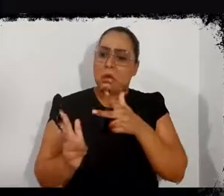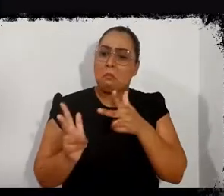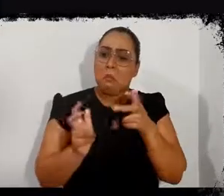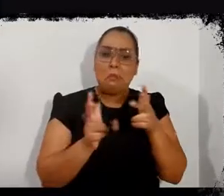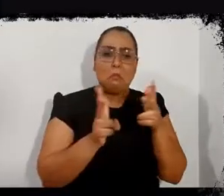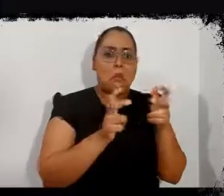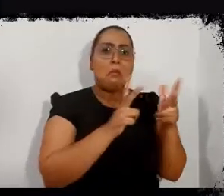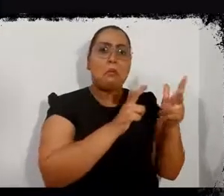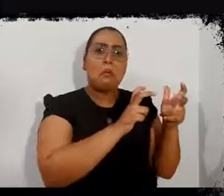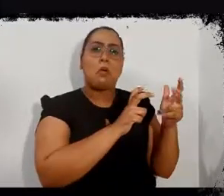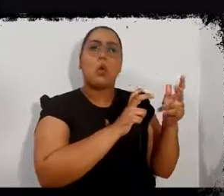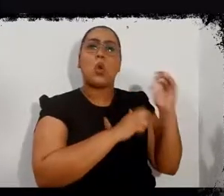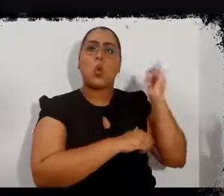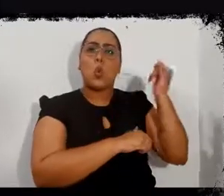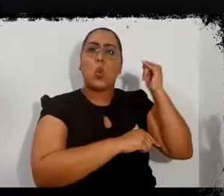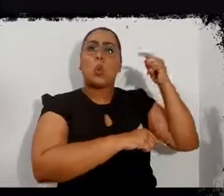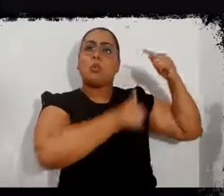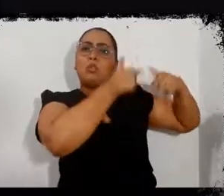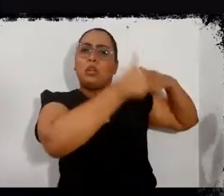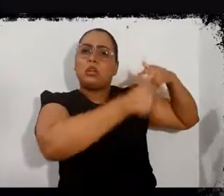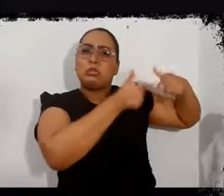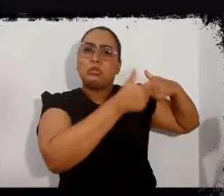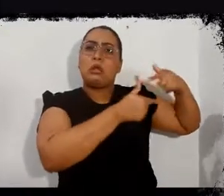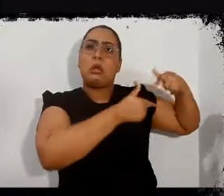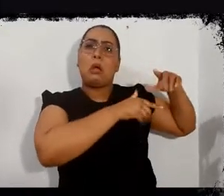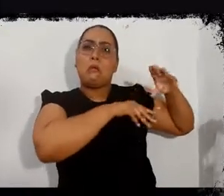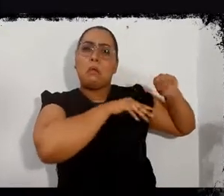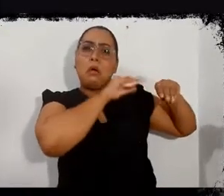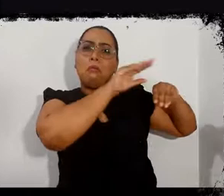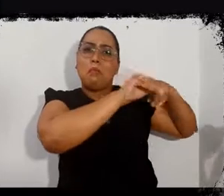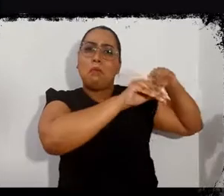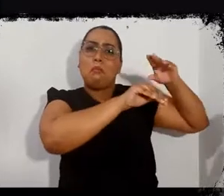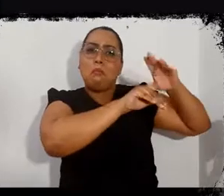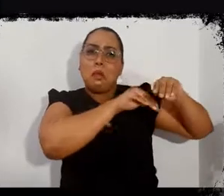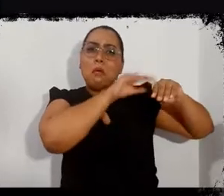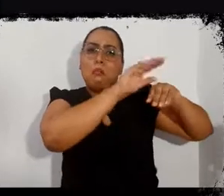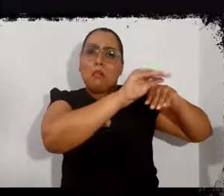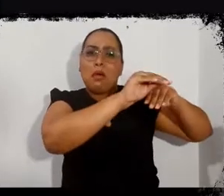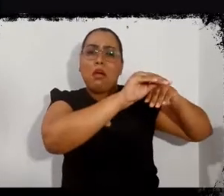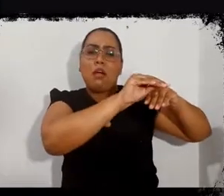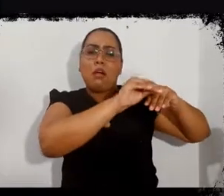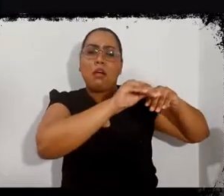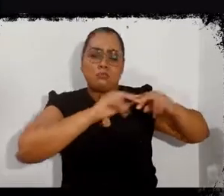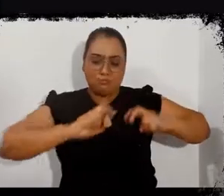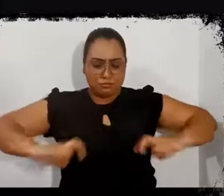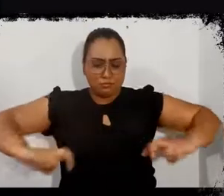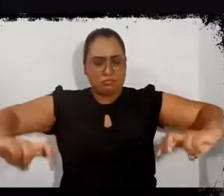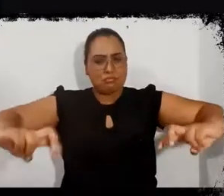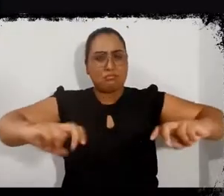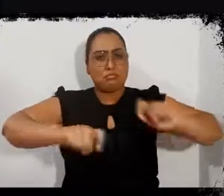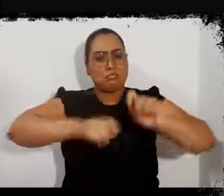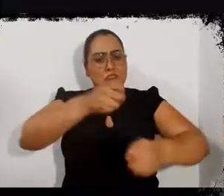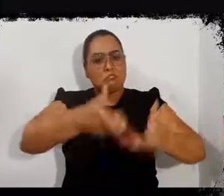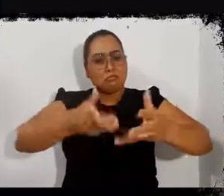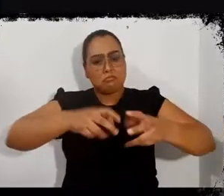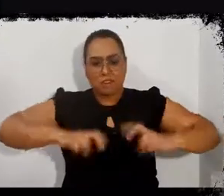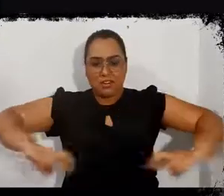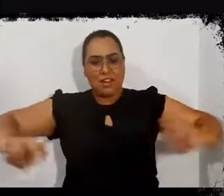tradicionais, narrados à beira do fogo, não eram apenas uma forma de